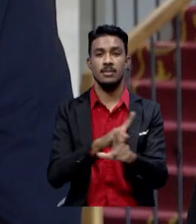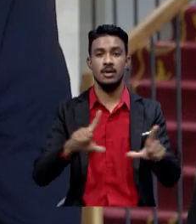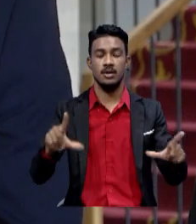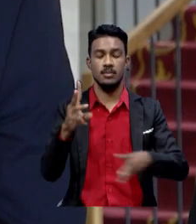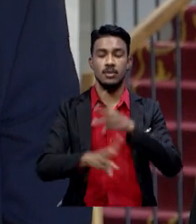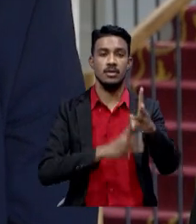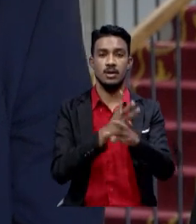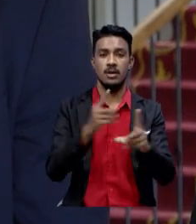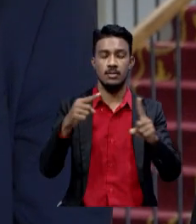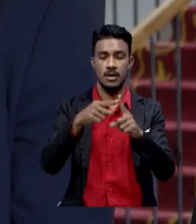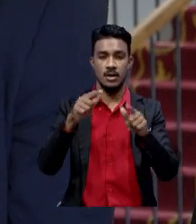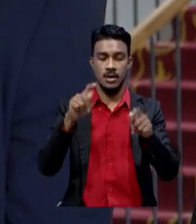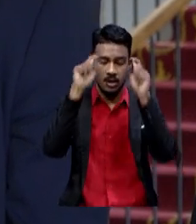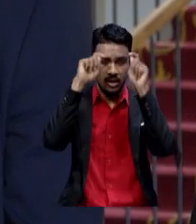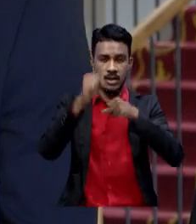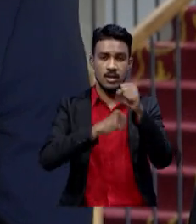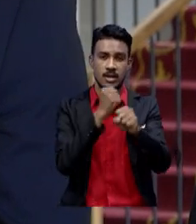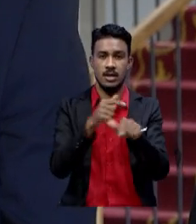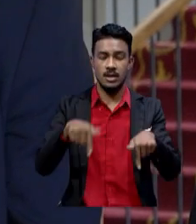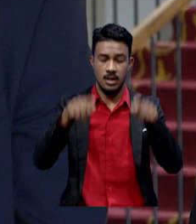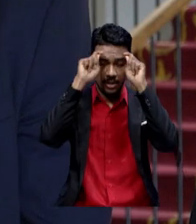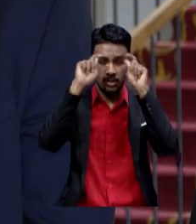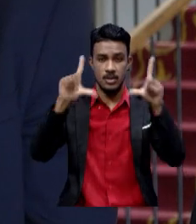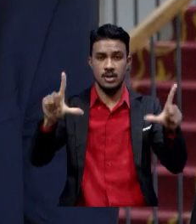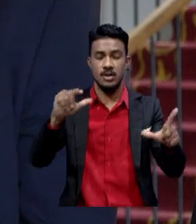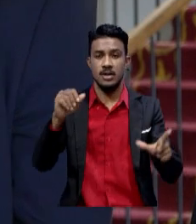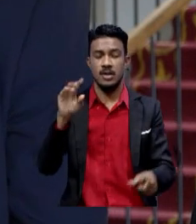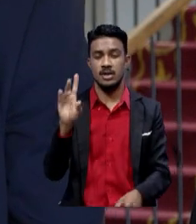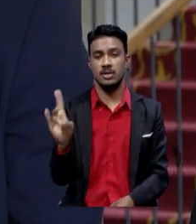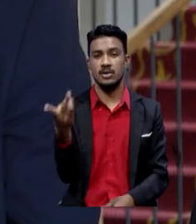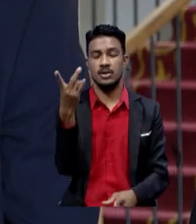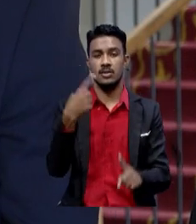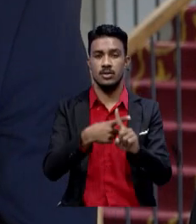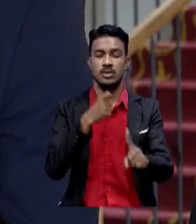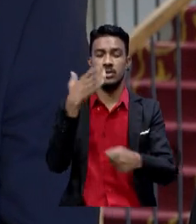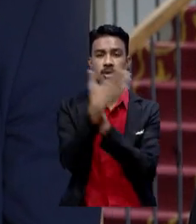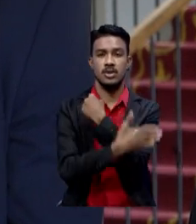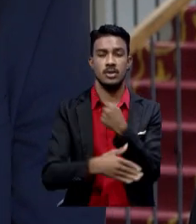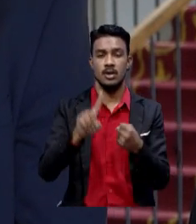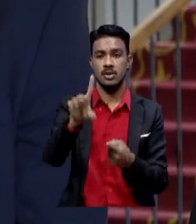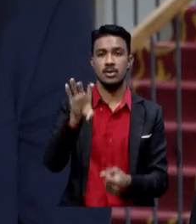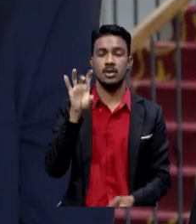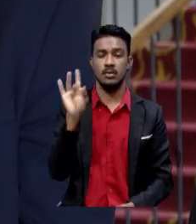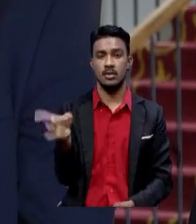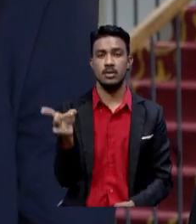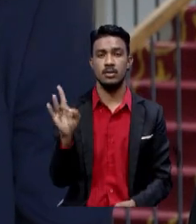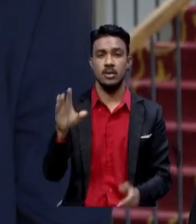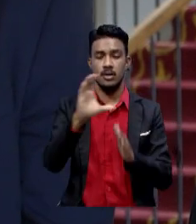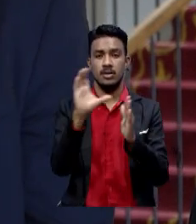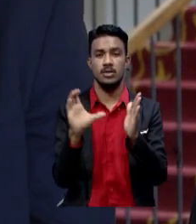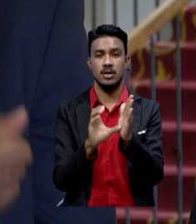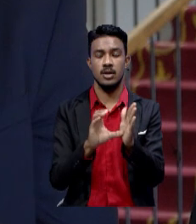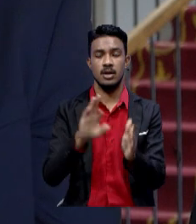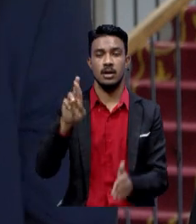batina né Timor Leste ocupa posição san lores inhitu husinação atos ida walo nulo. E a Constituição República